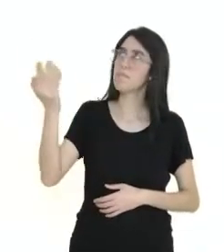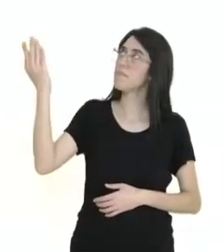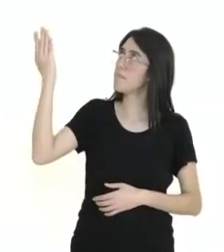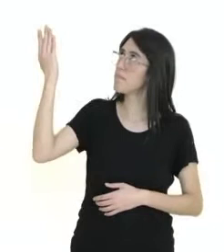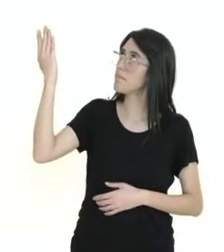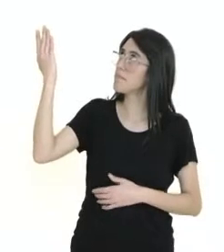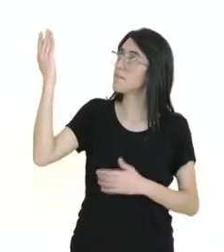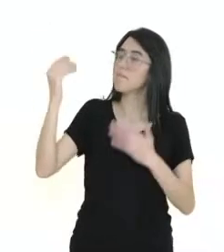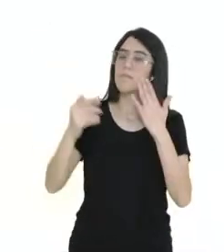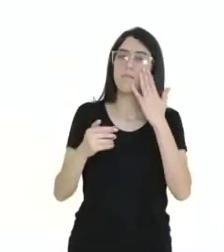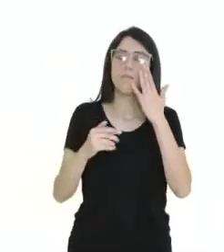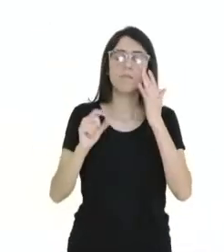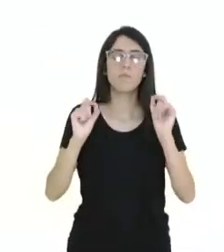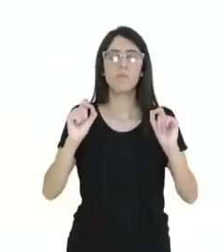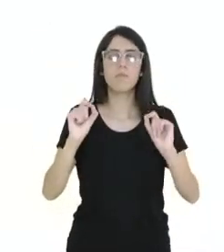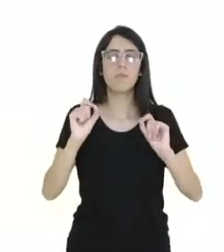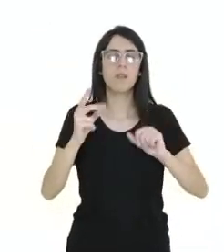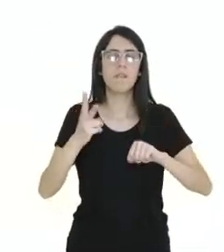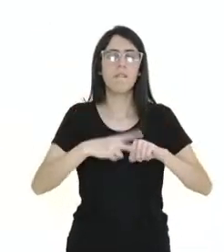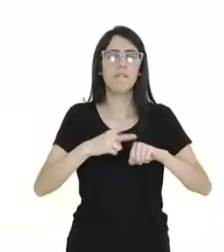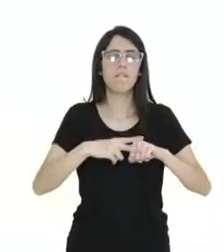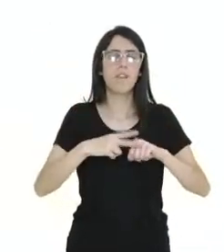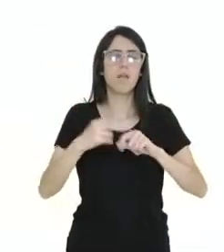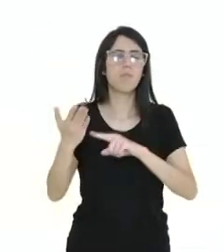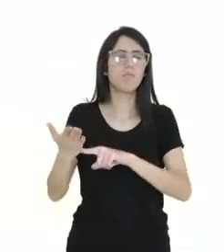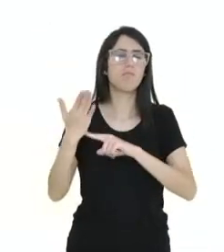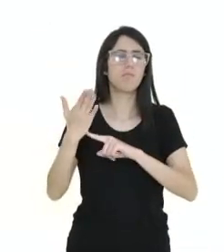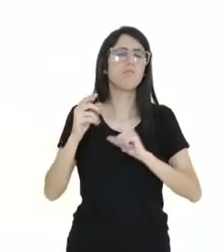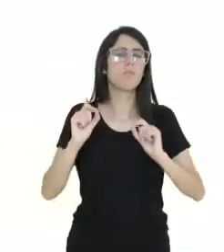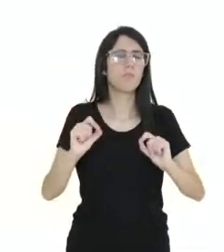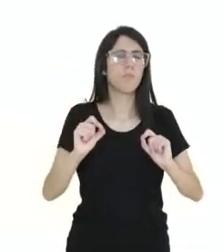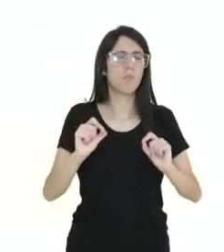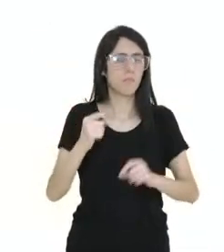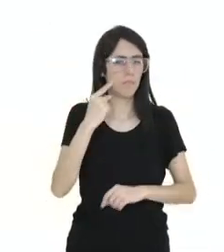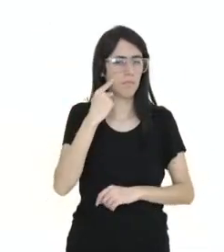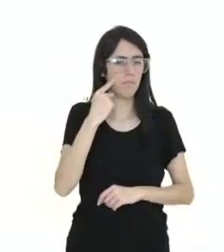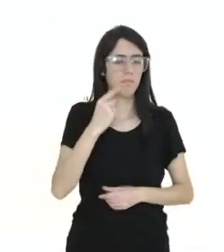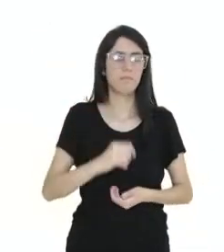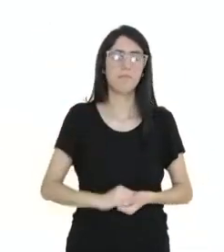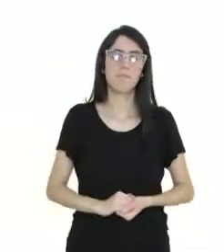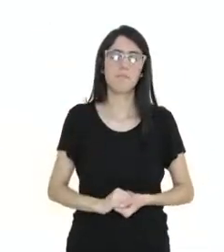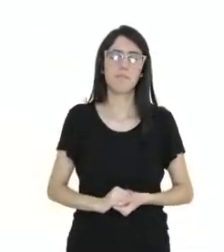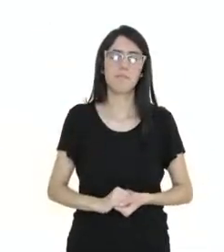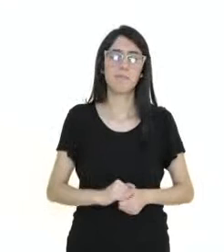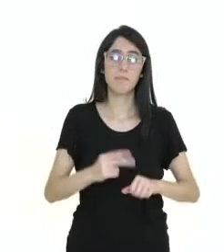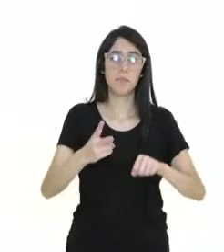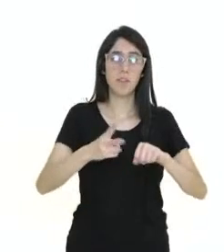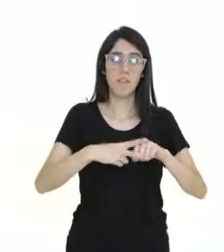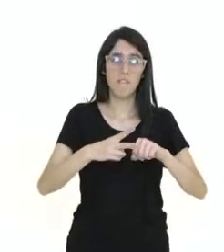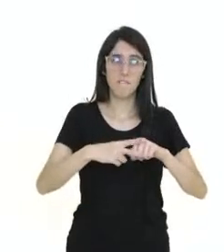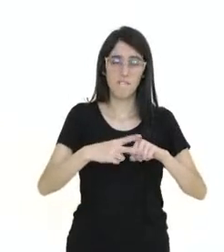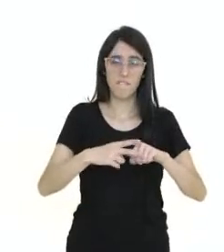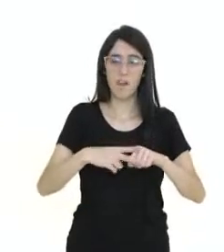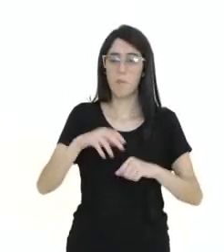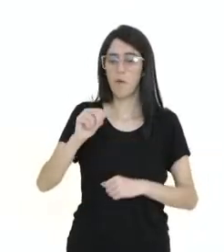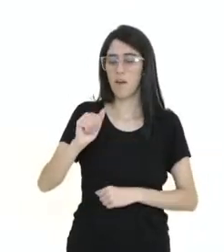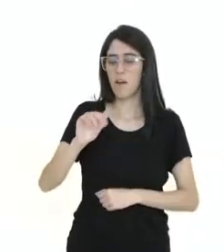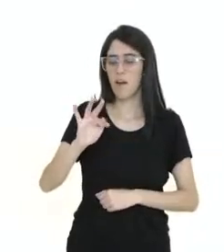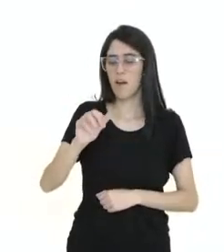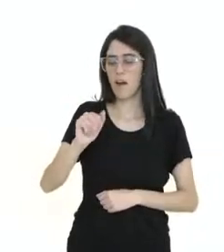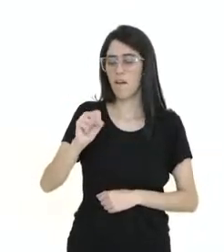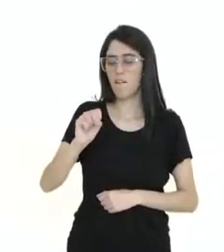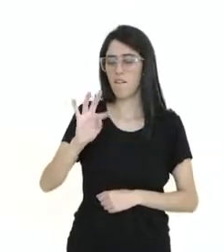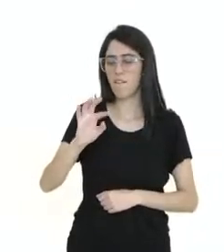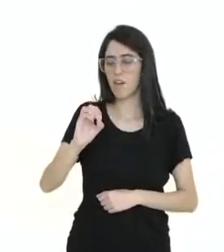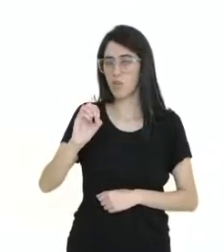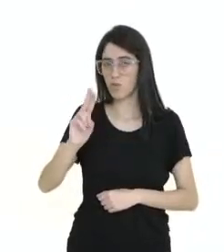trecho. Quais são os verbos que apareceram? Então vamos relembrar lá. O verbo afastou, o